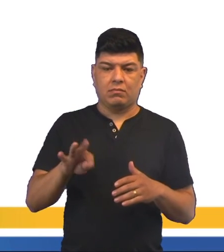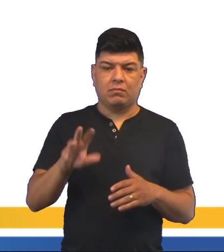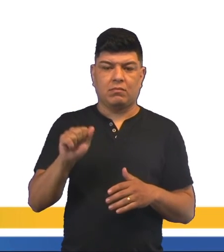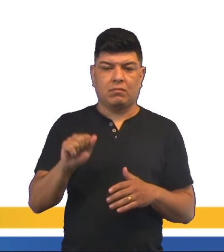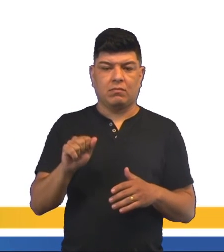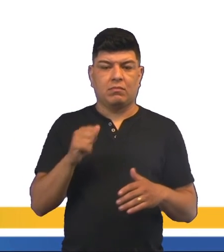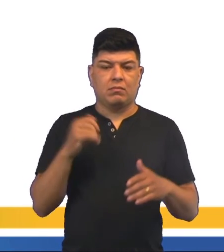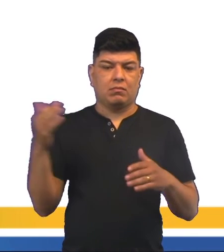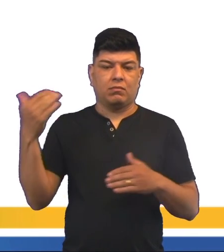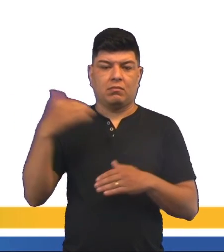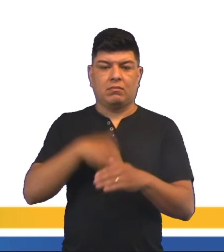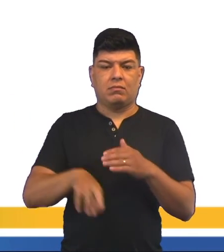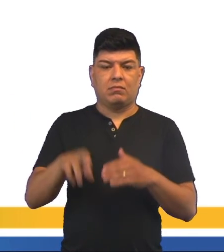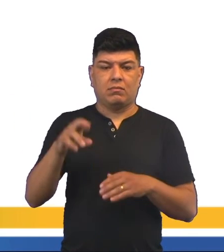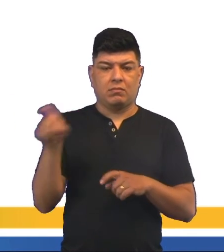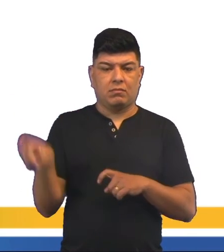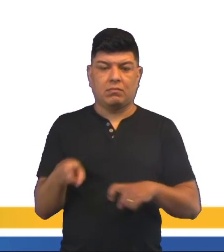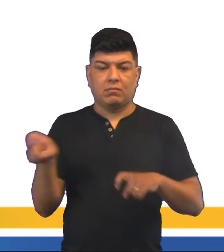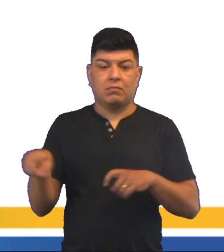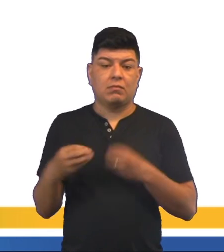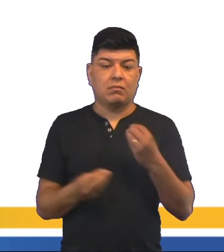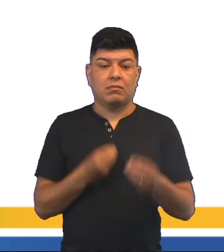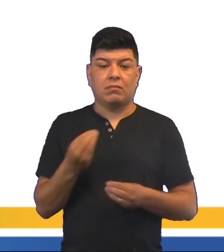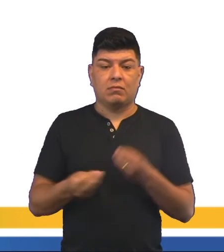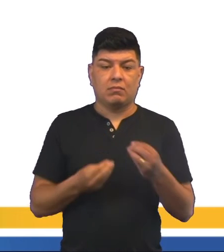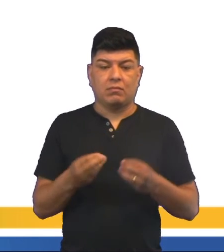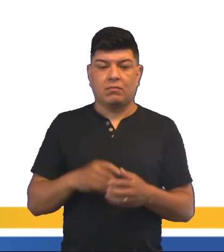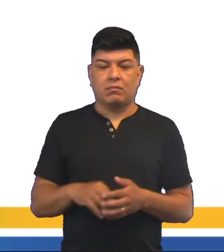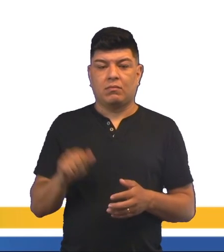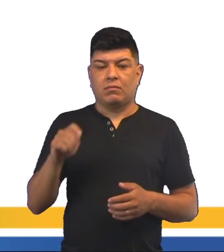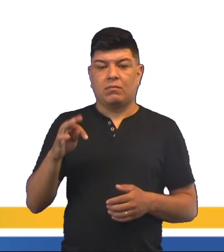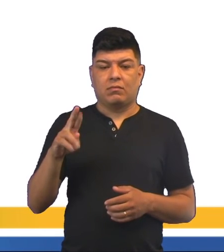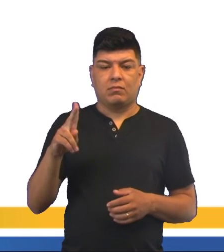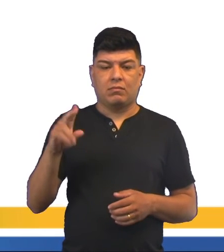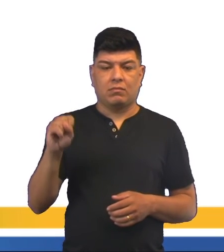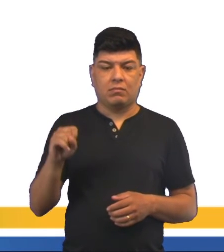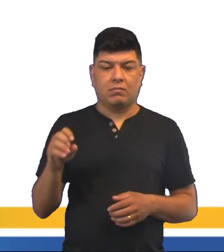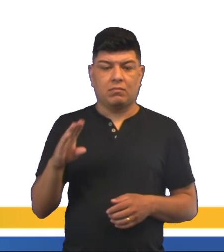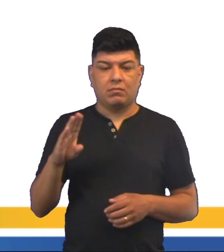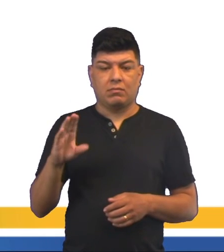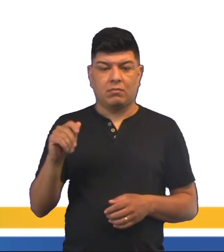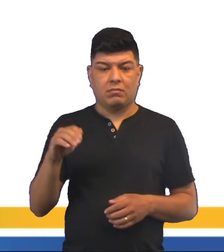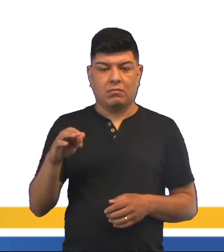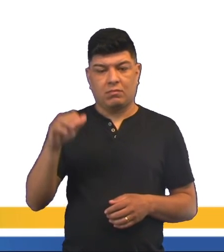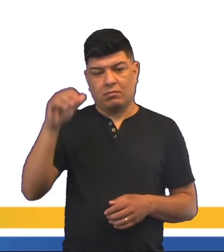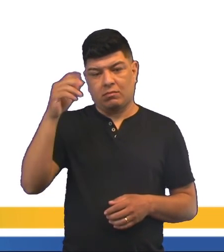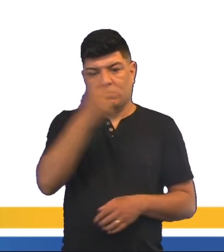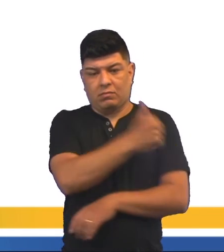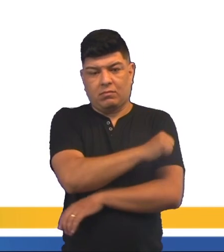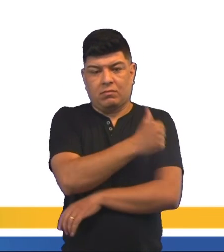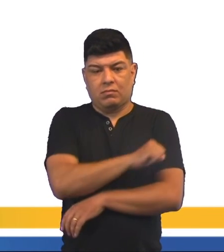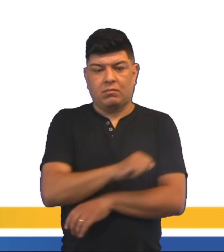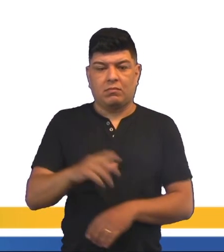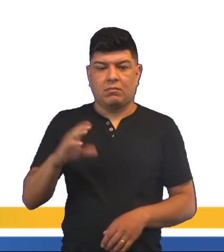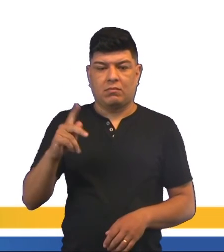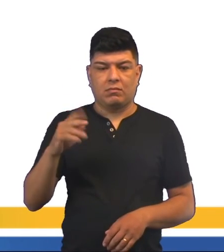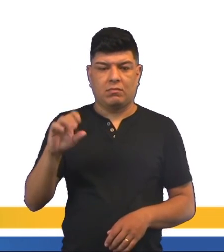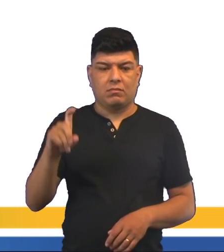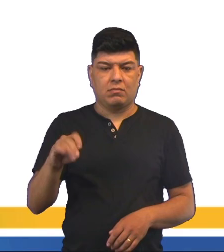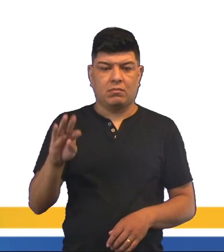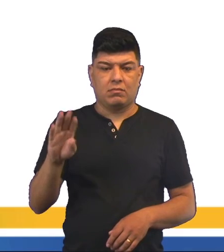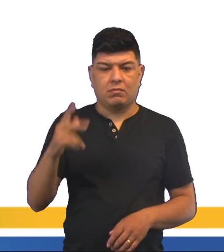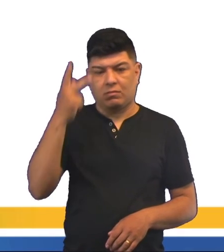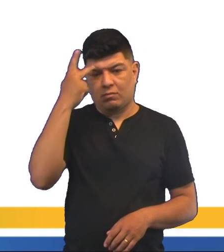sulistas e migrantes rurais, né? Como estes eram chamados? A, turcos. B, cariocas. C, capixabas.